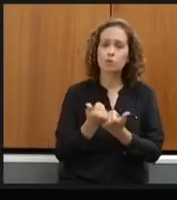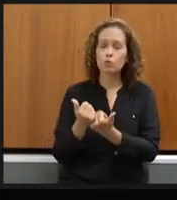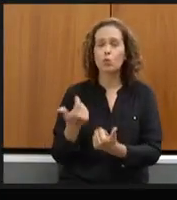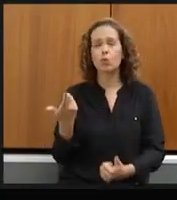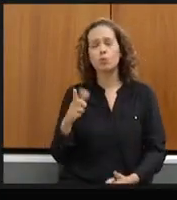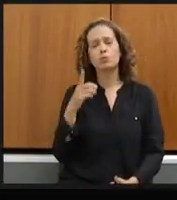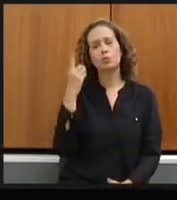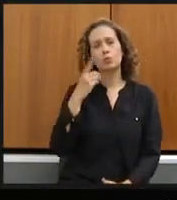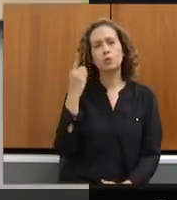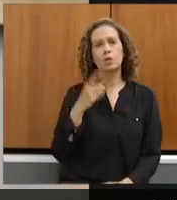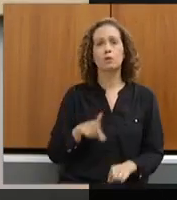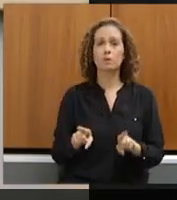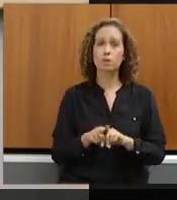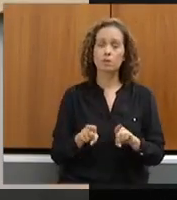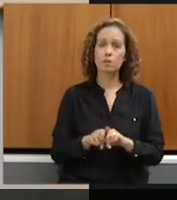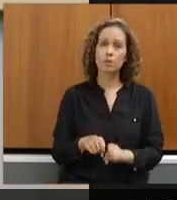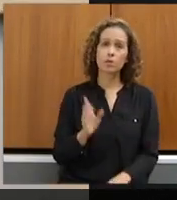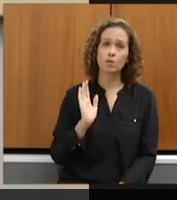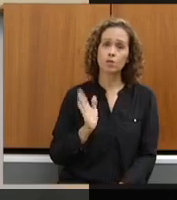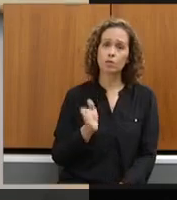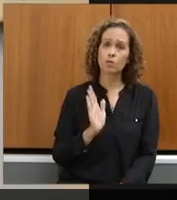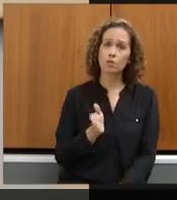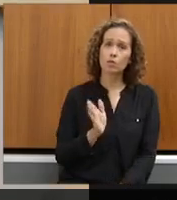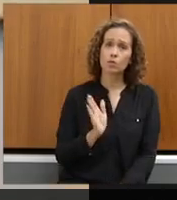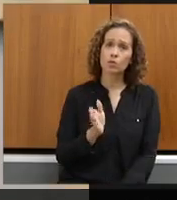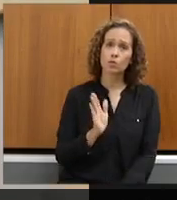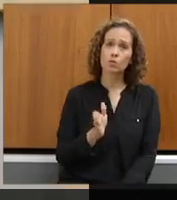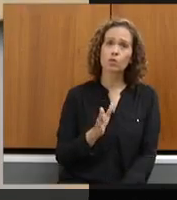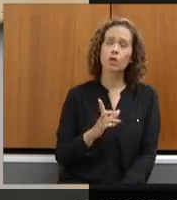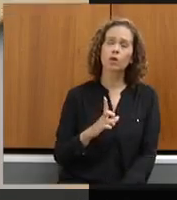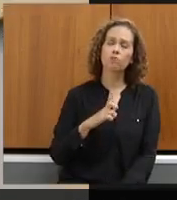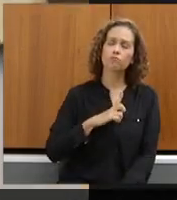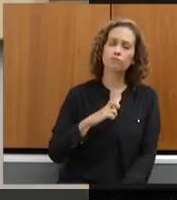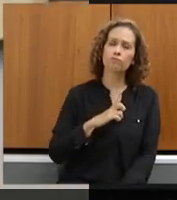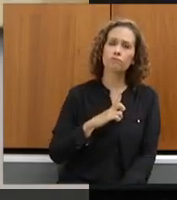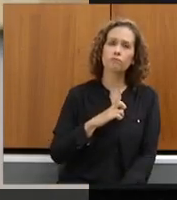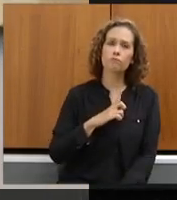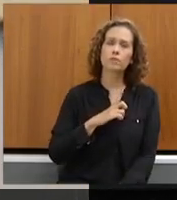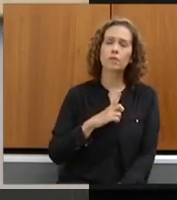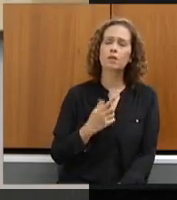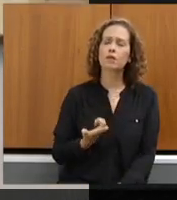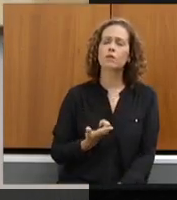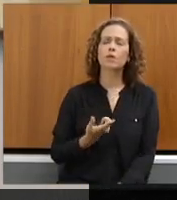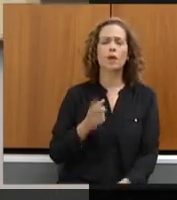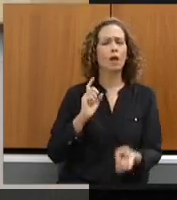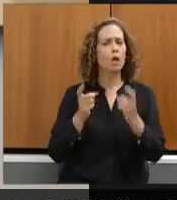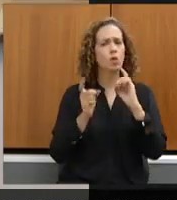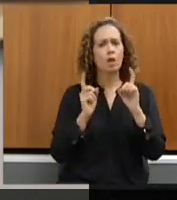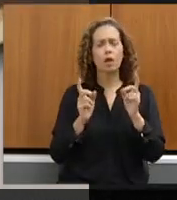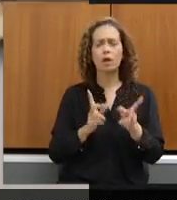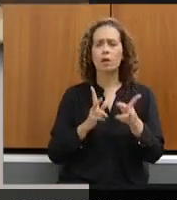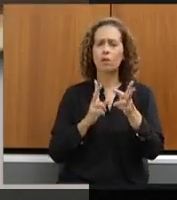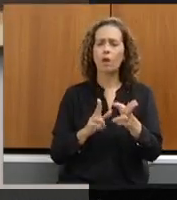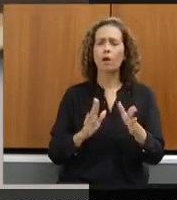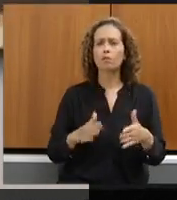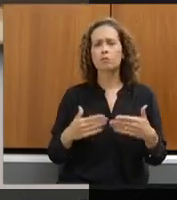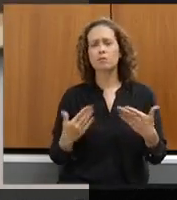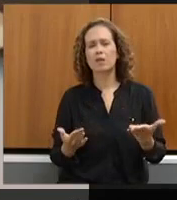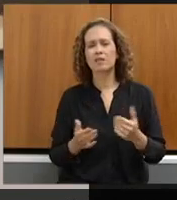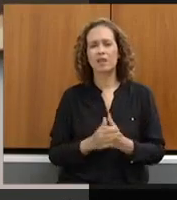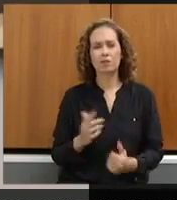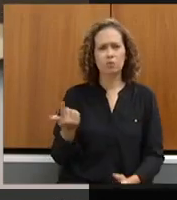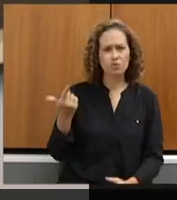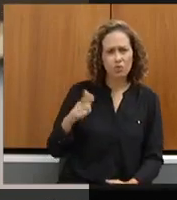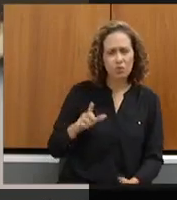também já teve as que outro detalhe também já teve a mesma audiência que existe é é para mandar